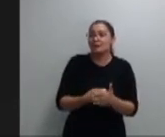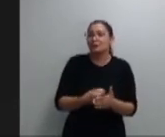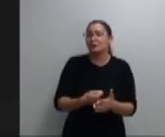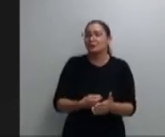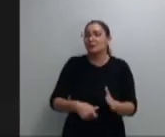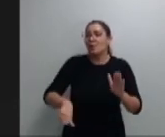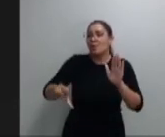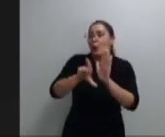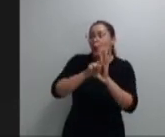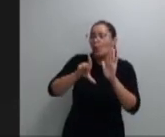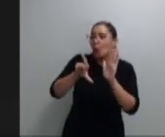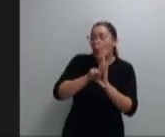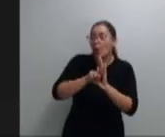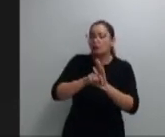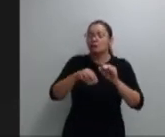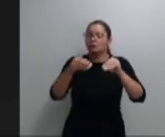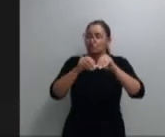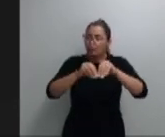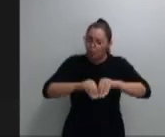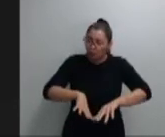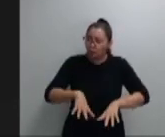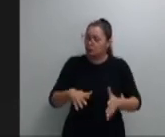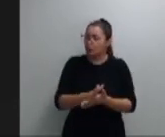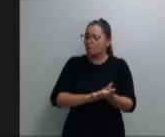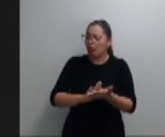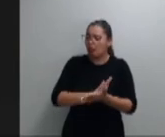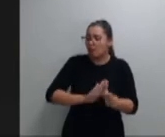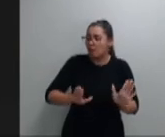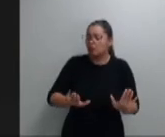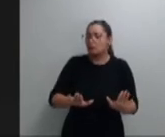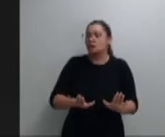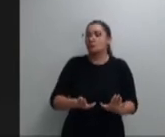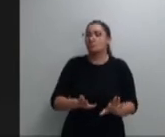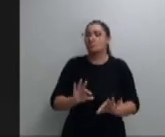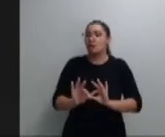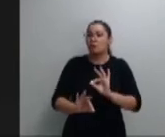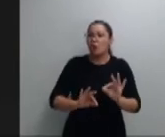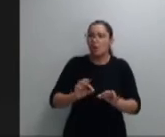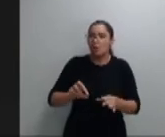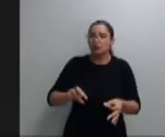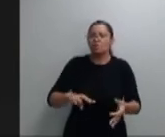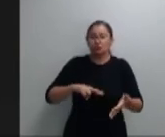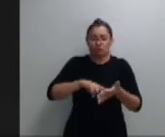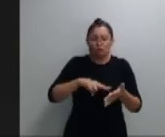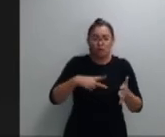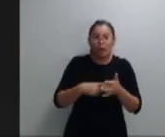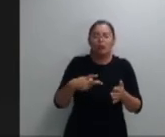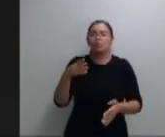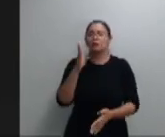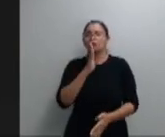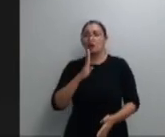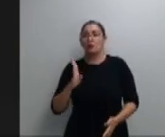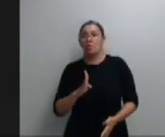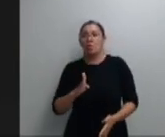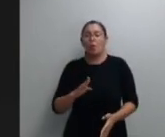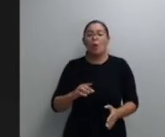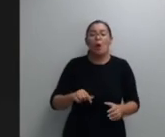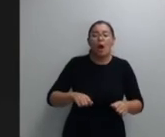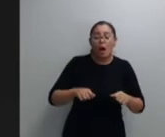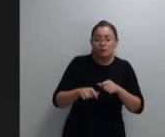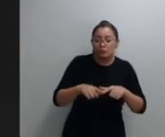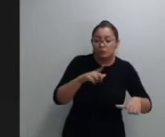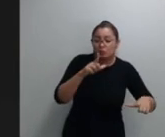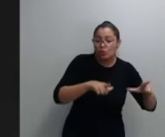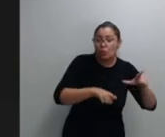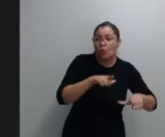prejuízo de convenções e tratados de que seja signatário o Brasil as práticas cometidas no